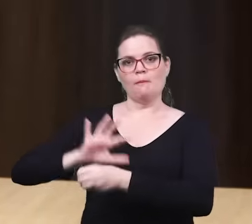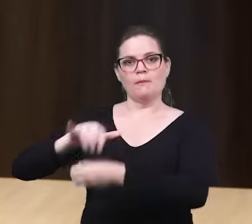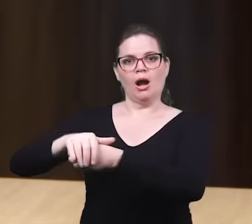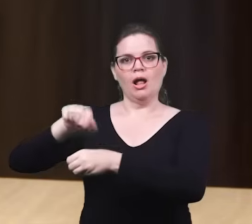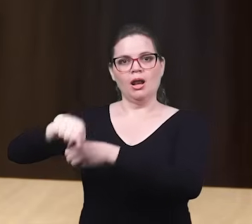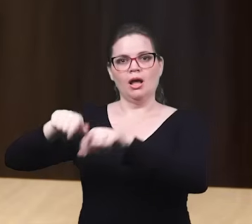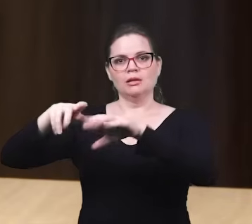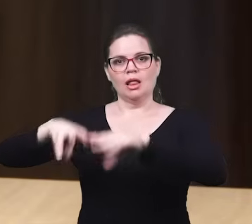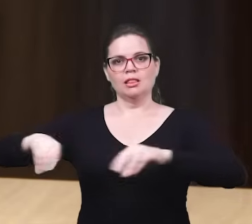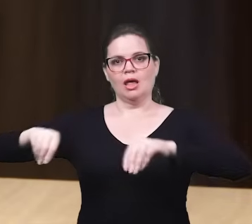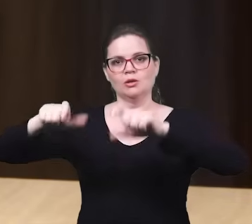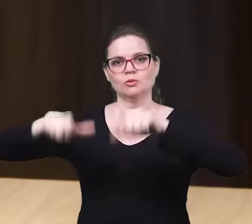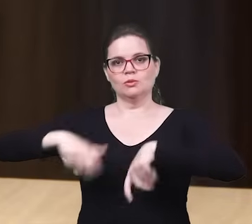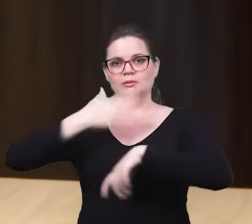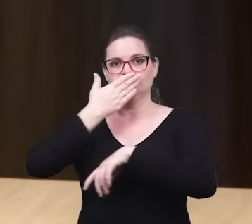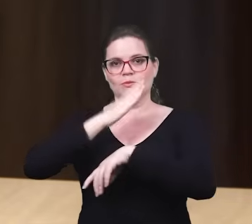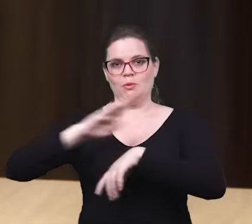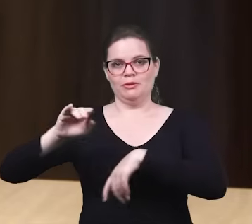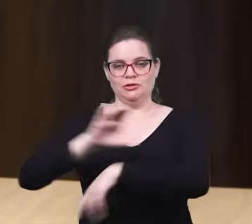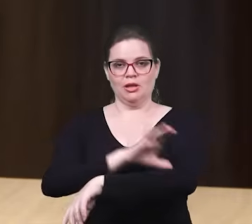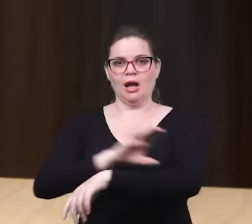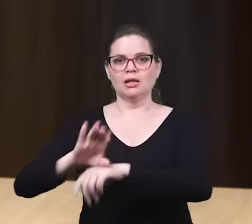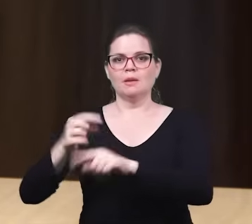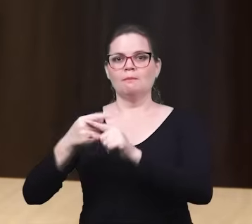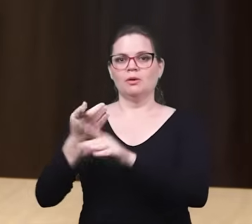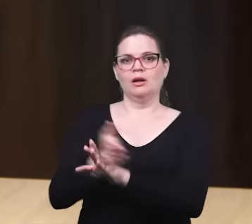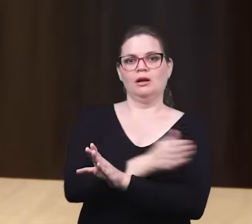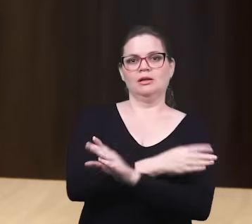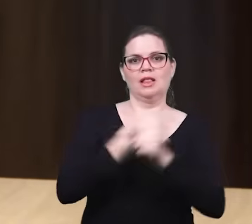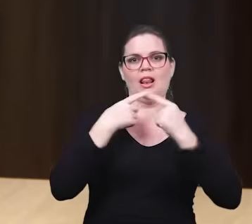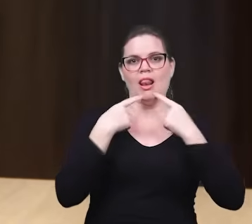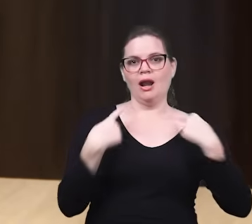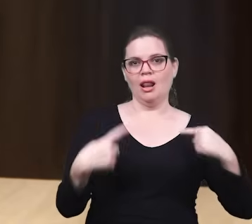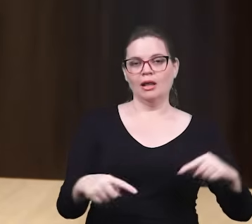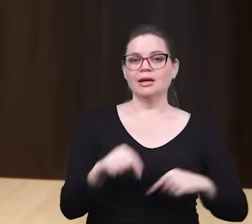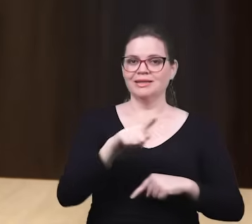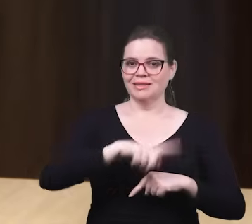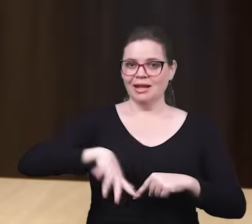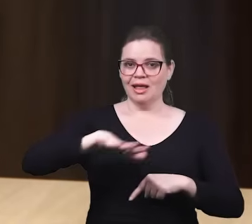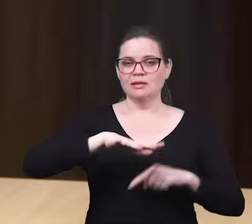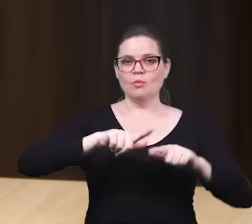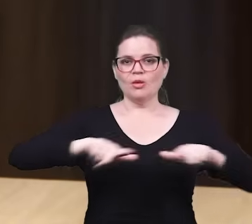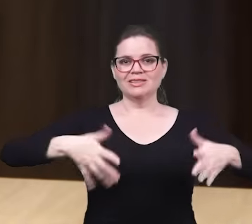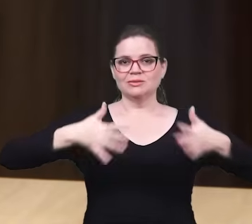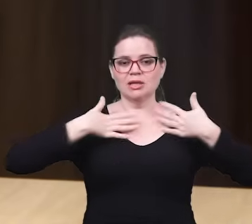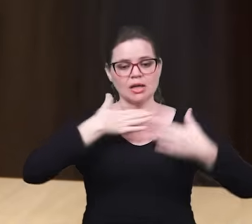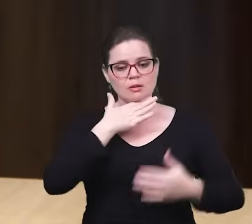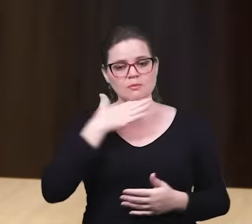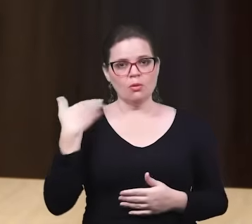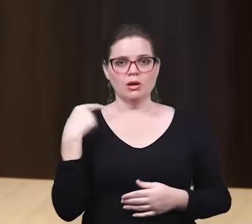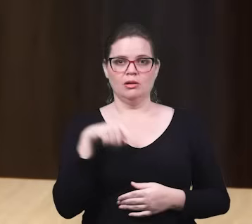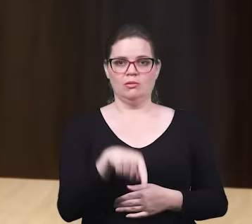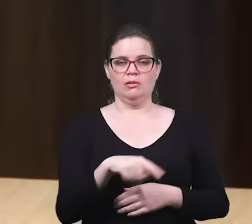na terra de Canaã por causa da murmuração, pereceram no deserto, diz a palavra. E uma